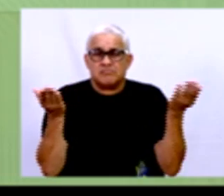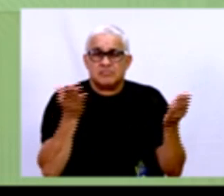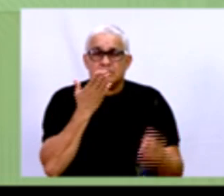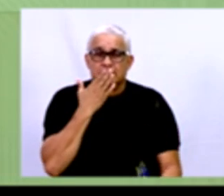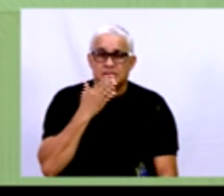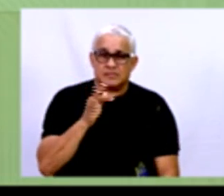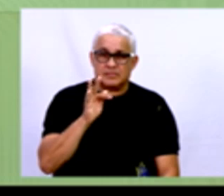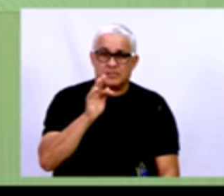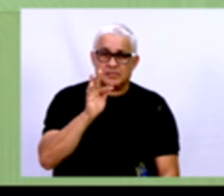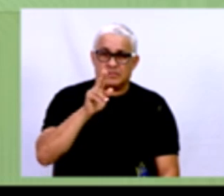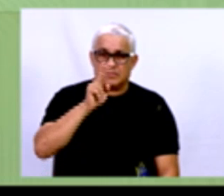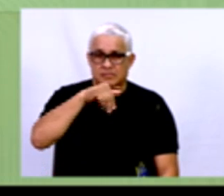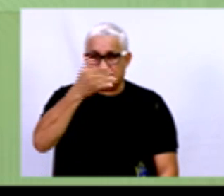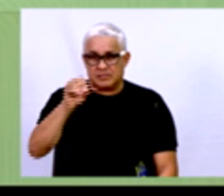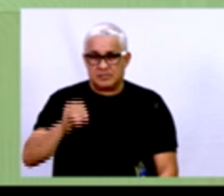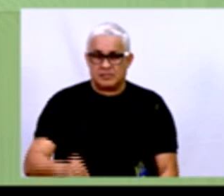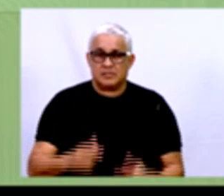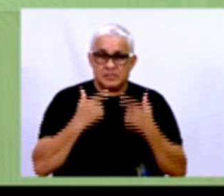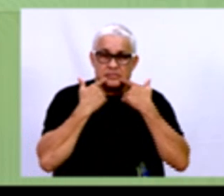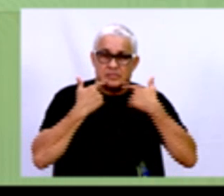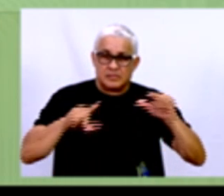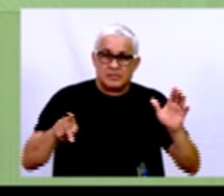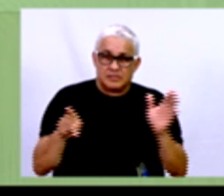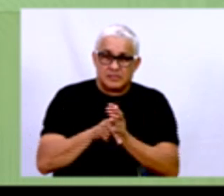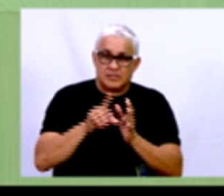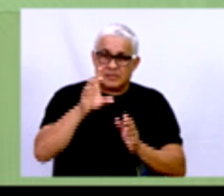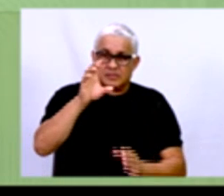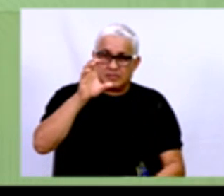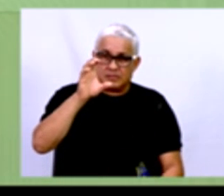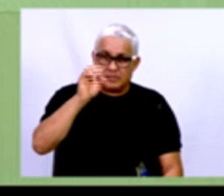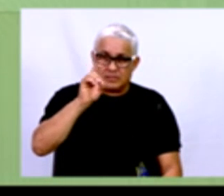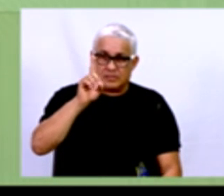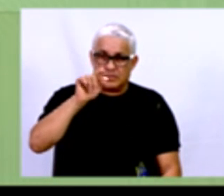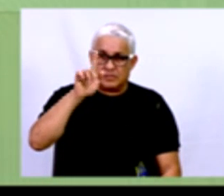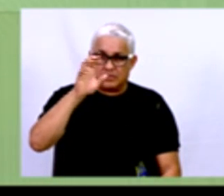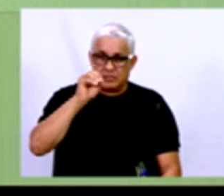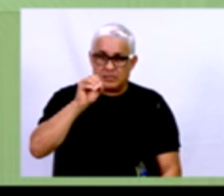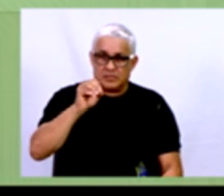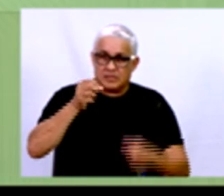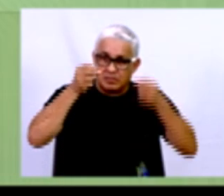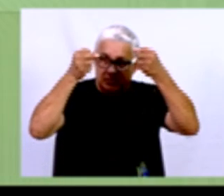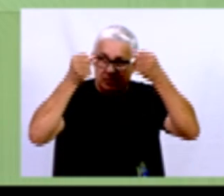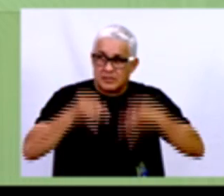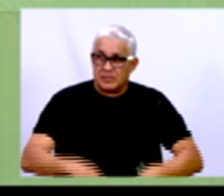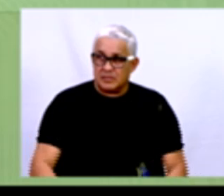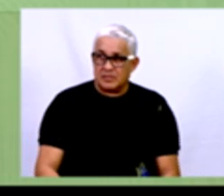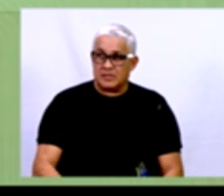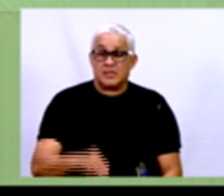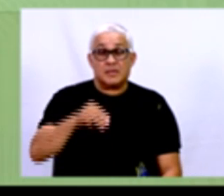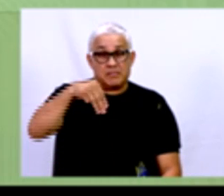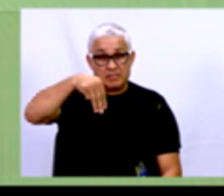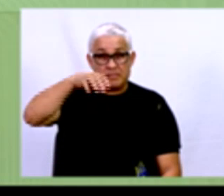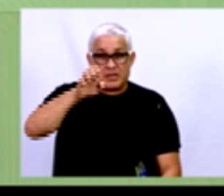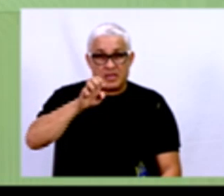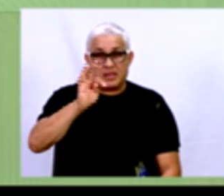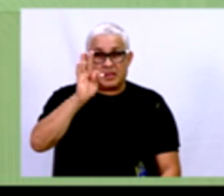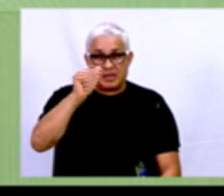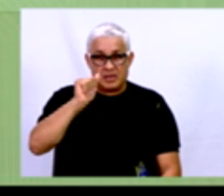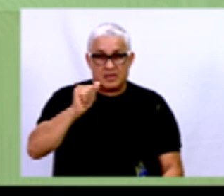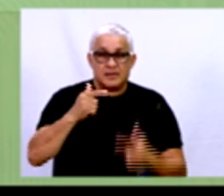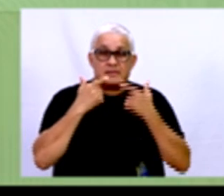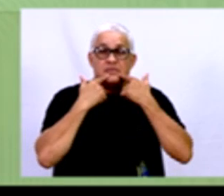a função da linguagem que o próprio código se explica? Nós temos aqui